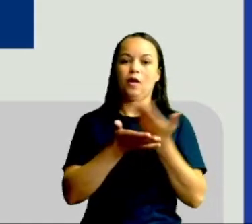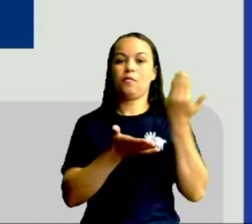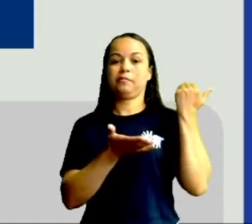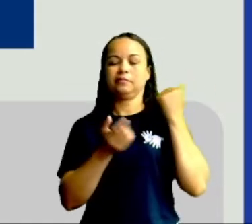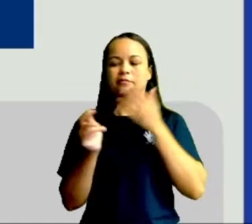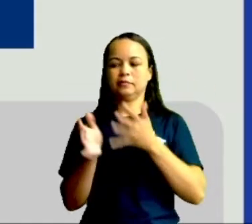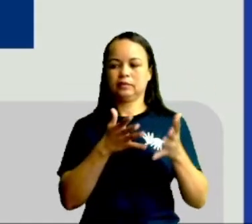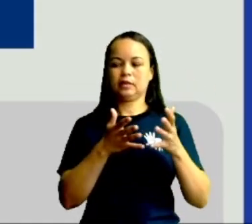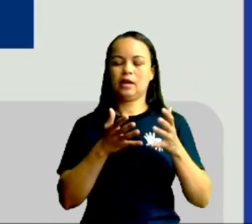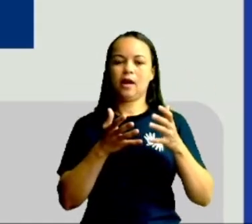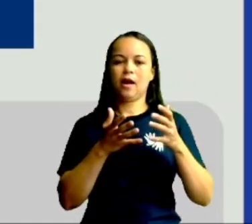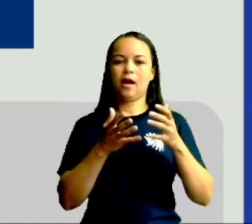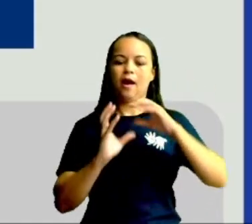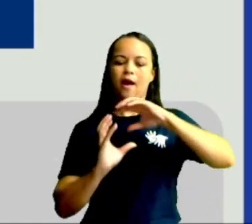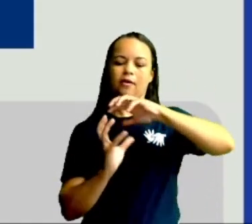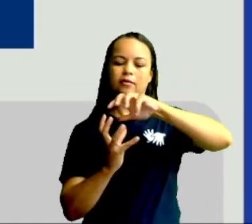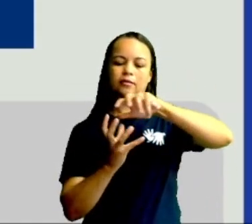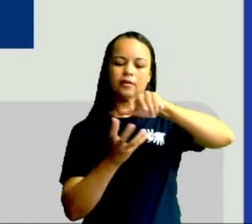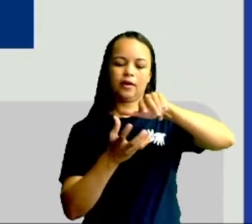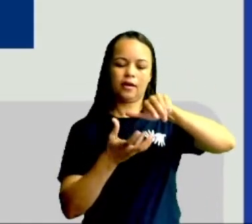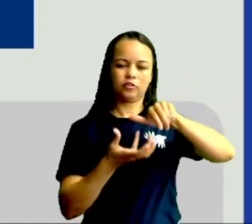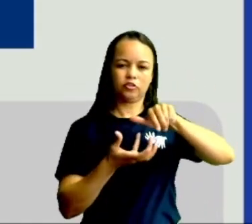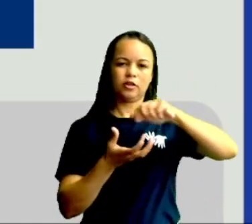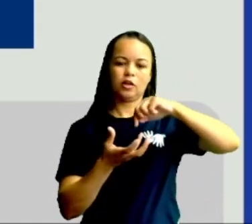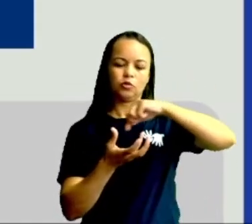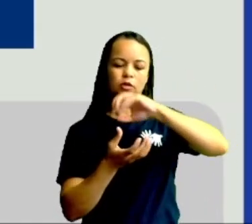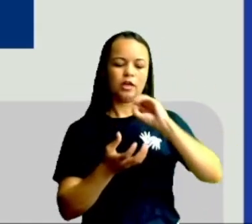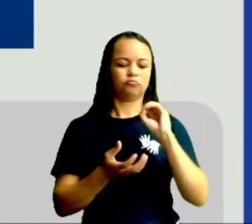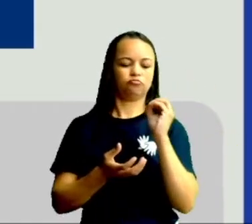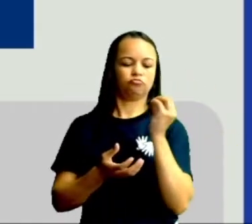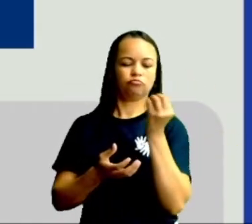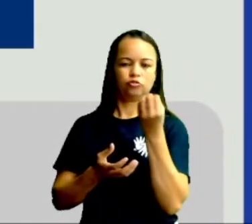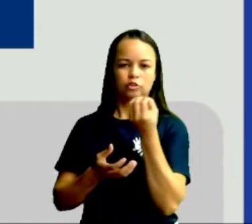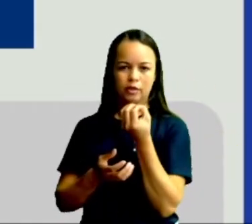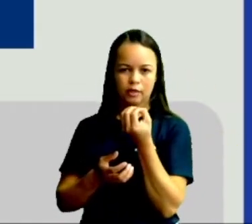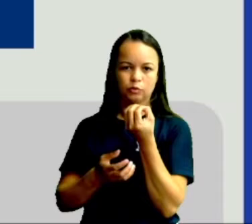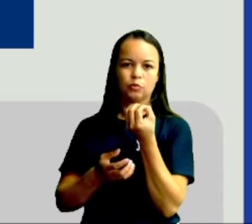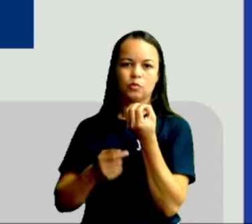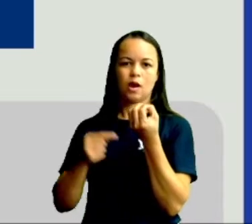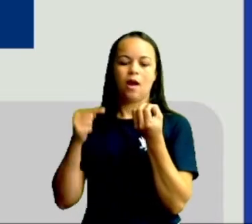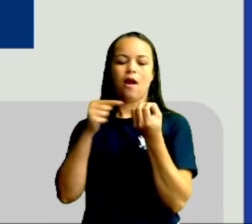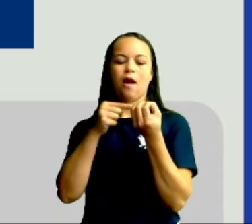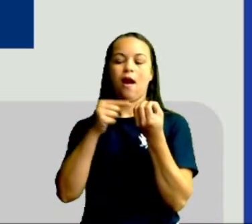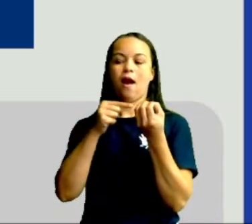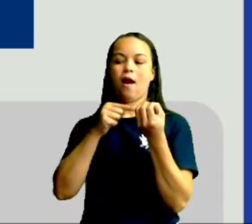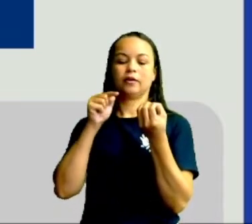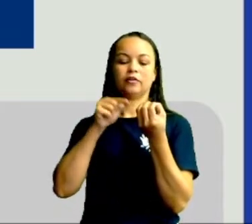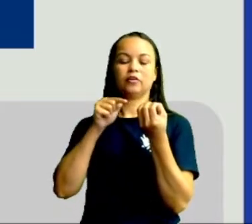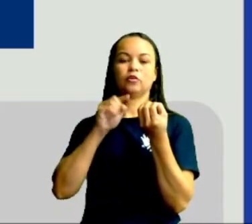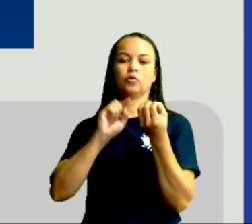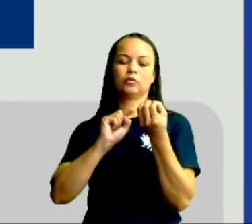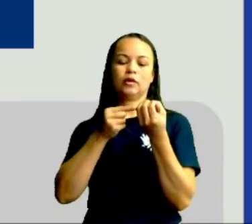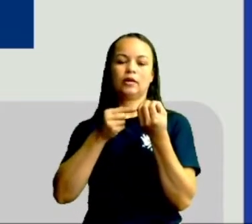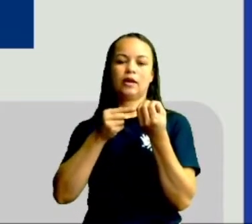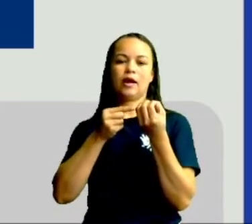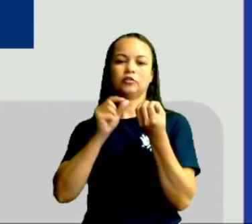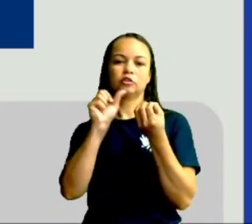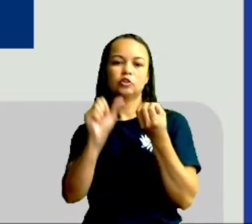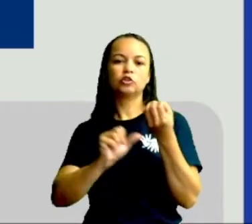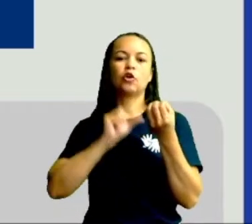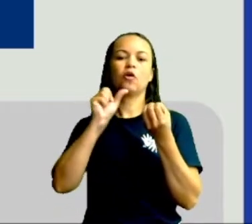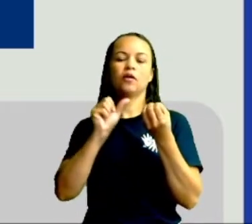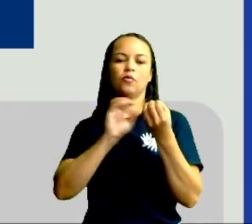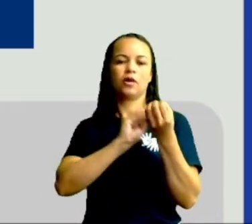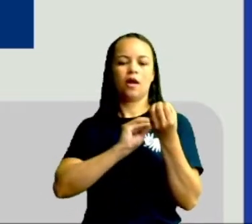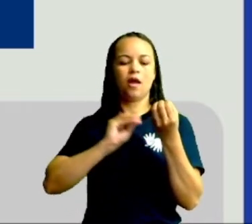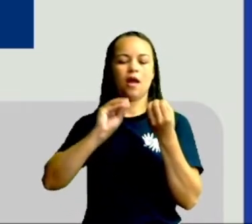A Terra gira. Então, à medida em que o planeta vai girando, o lugar onde você mora já não